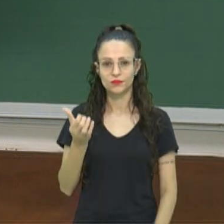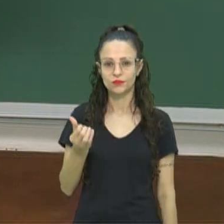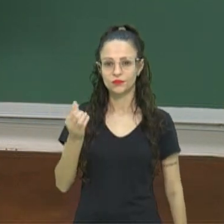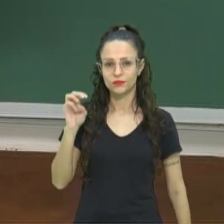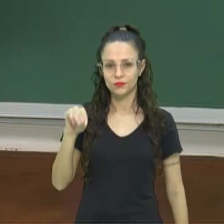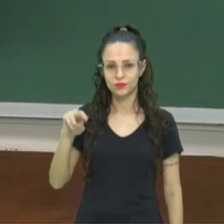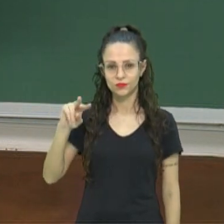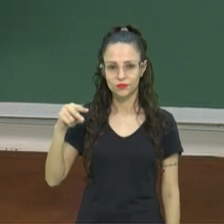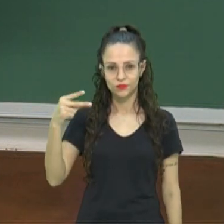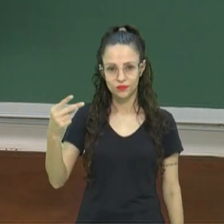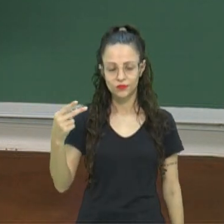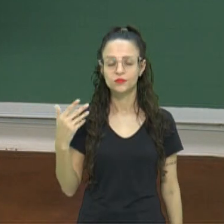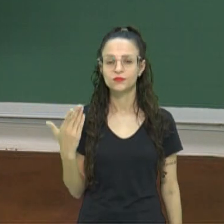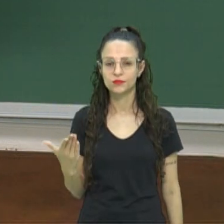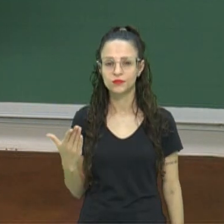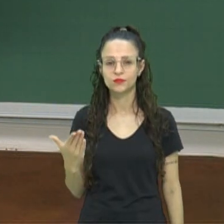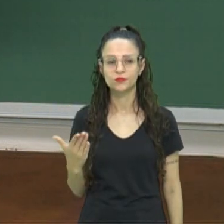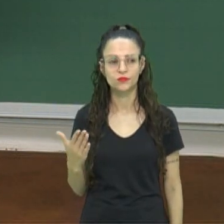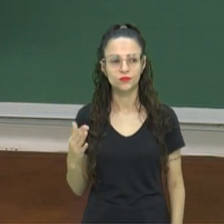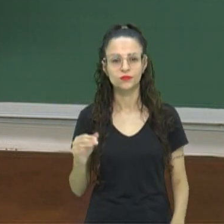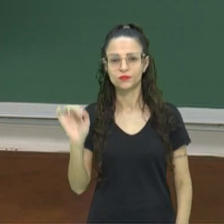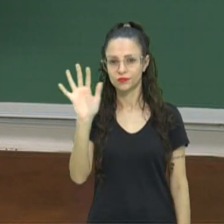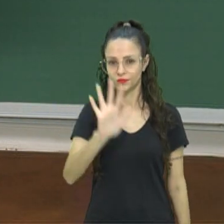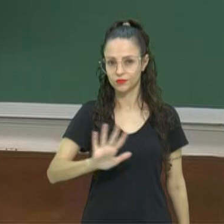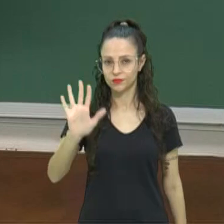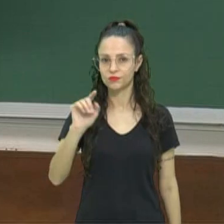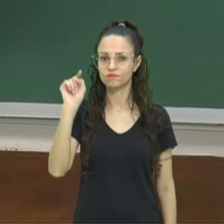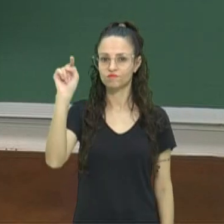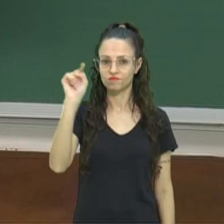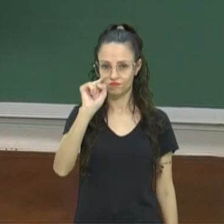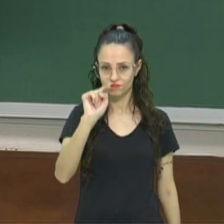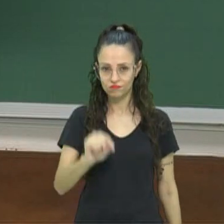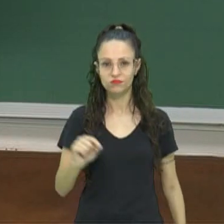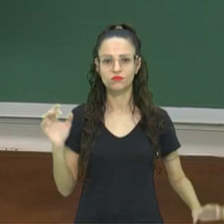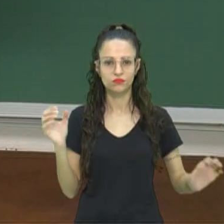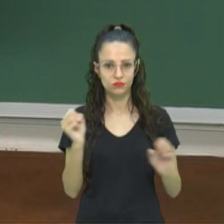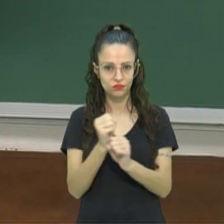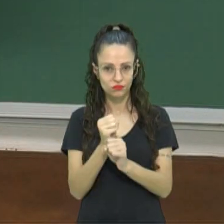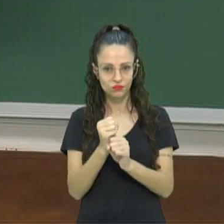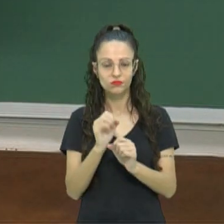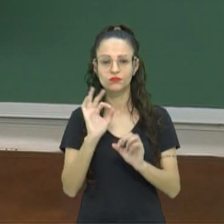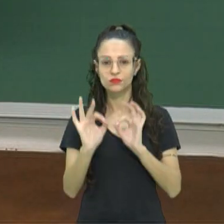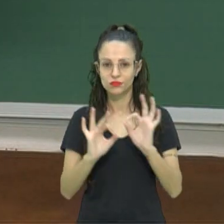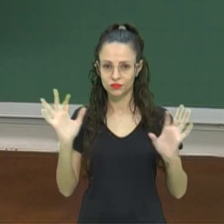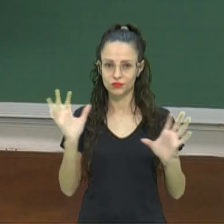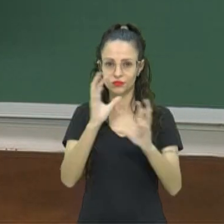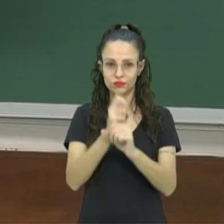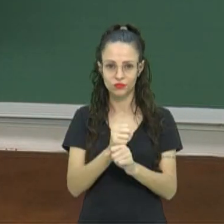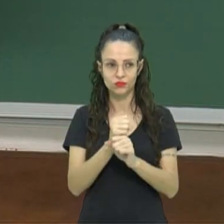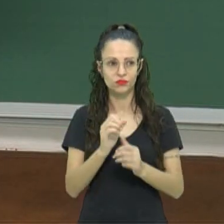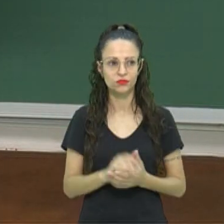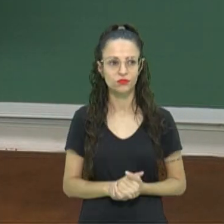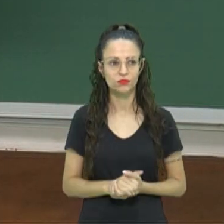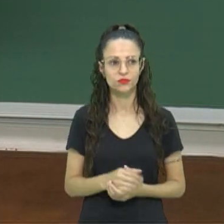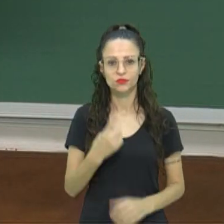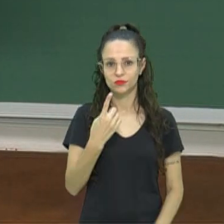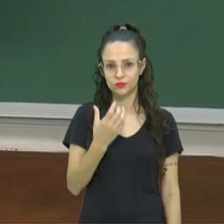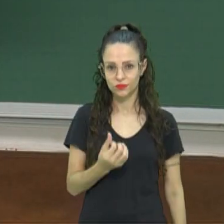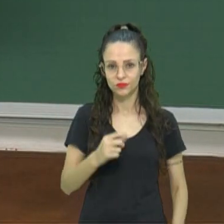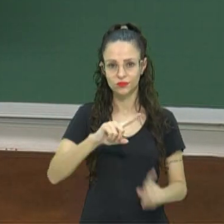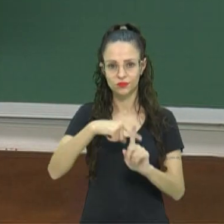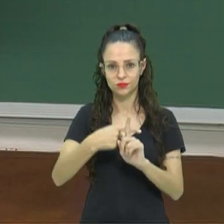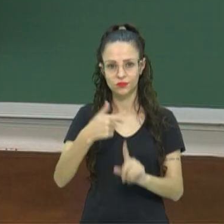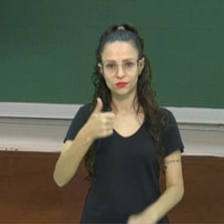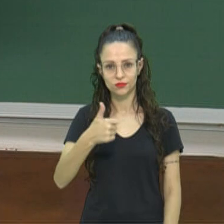metros quadrados. Tendo a área das 3 figuras, o que a gente tem que fazer? Juntar tudo. Então, 16